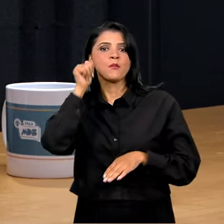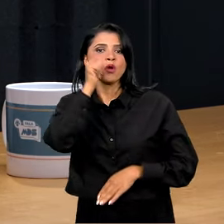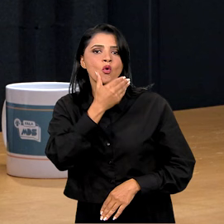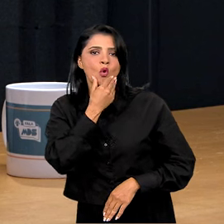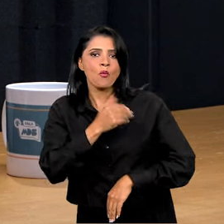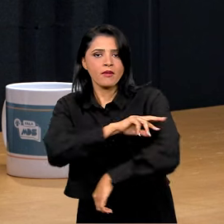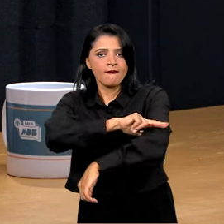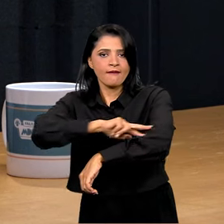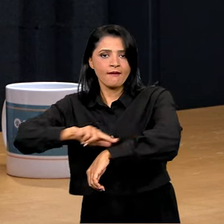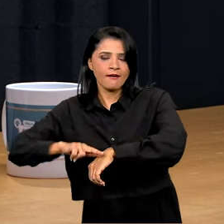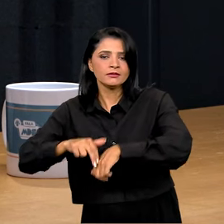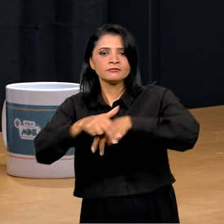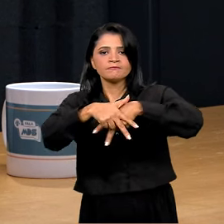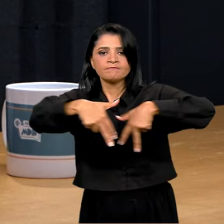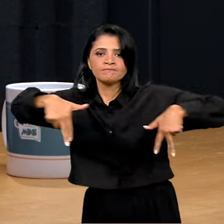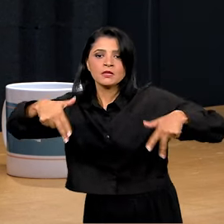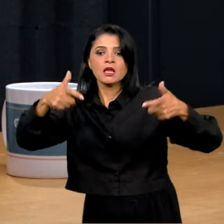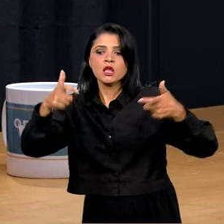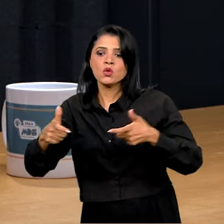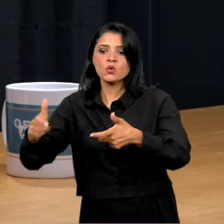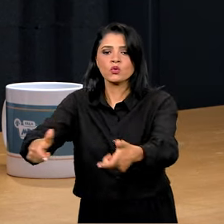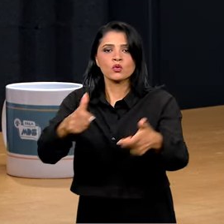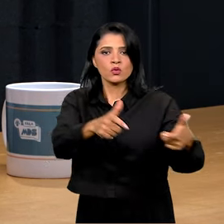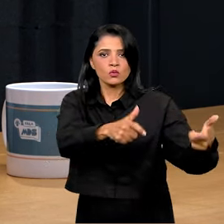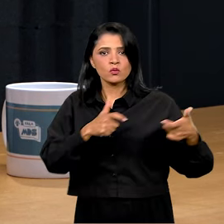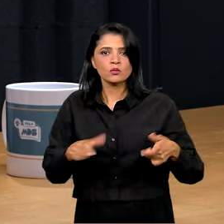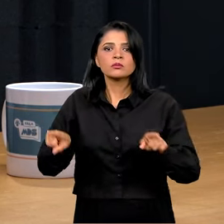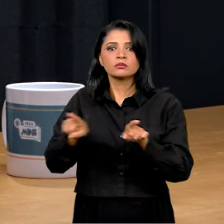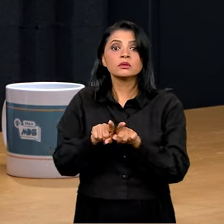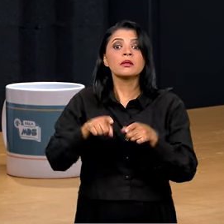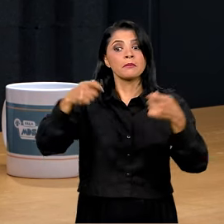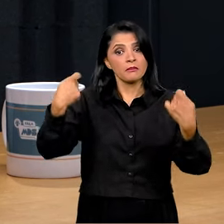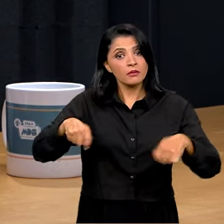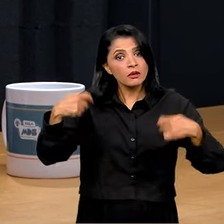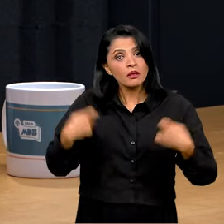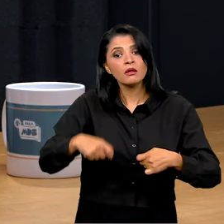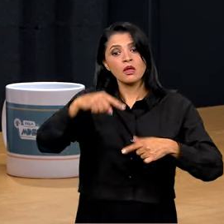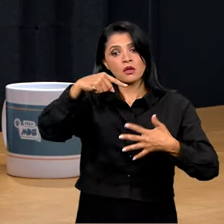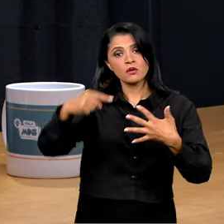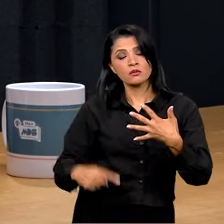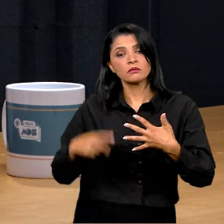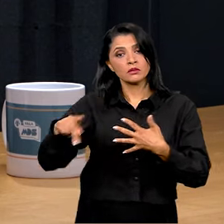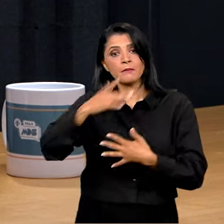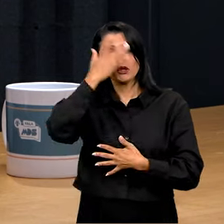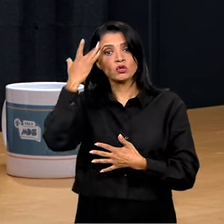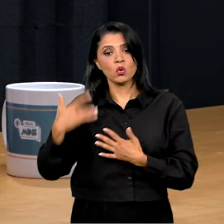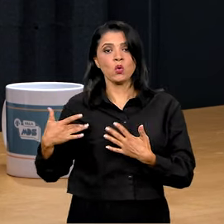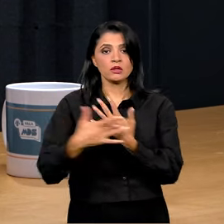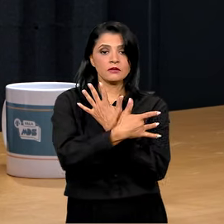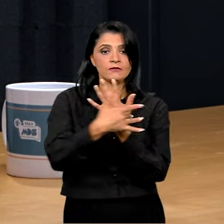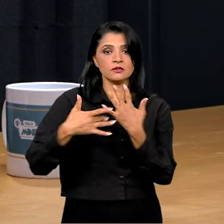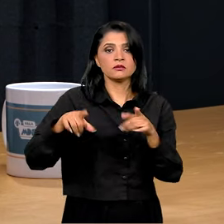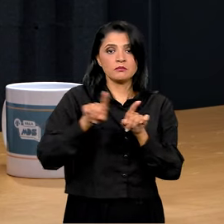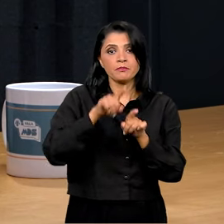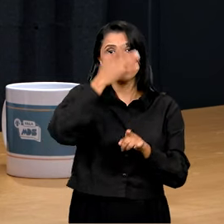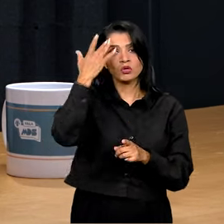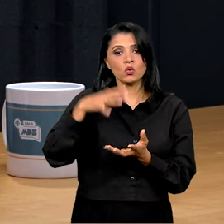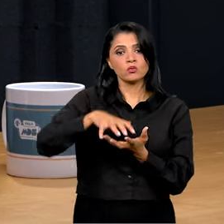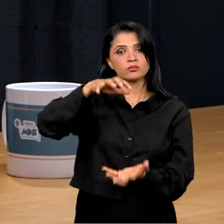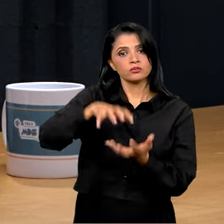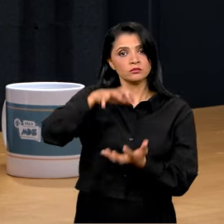gênero raça etnias e territoriais além das necessidades das pessoas com deficiência e dos